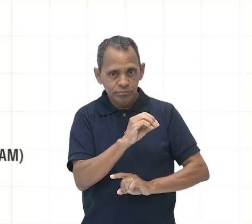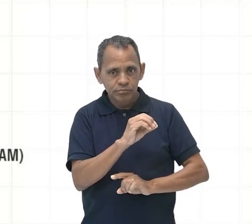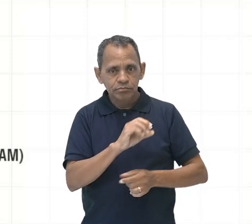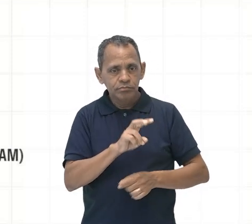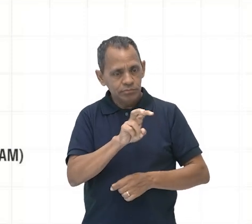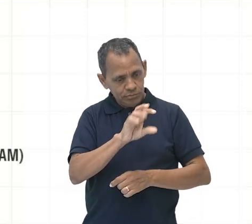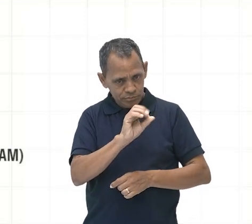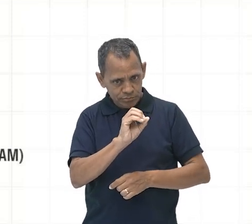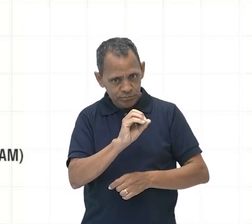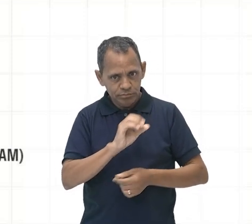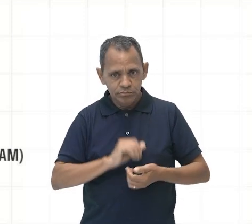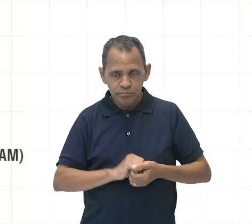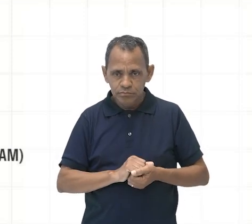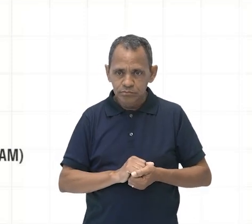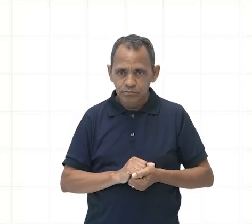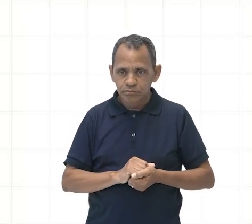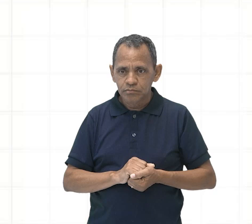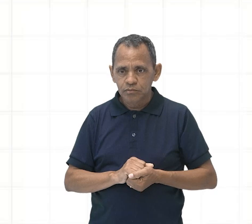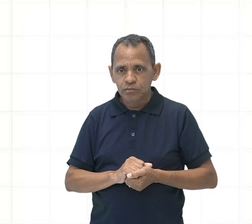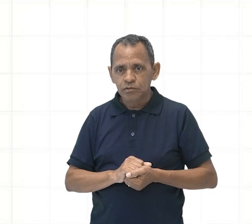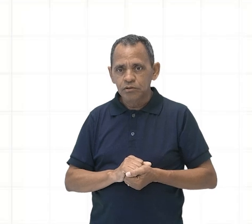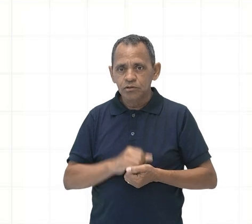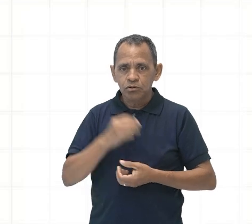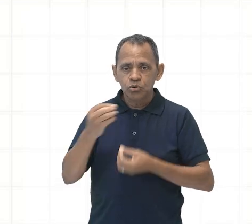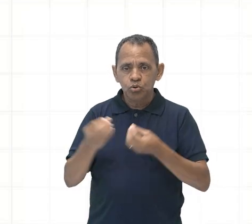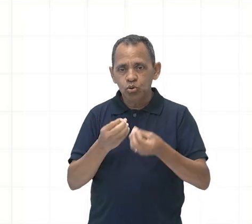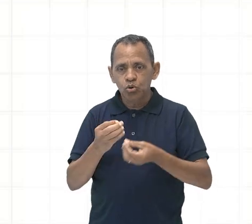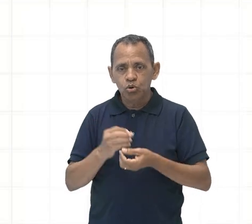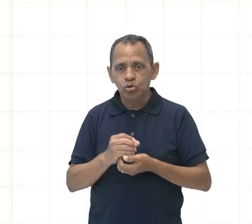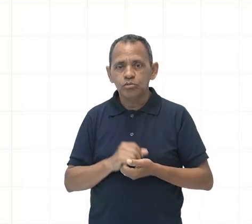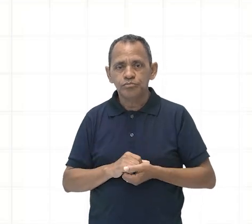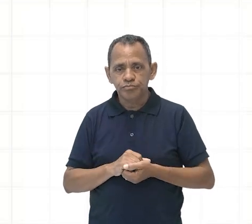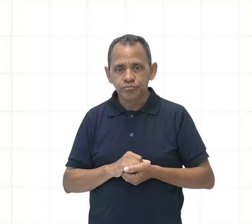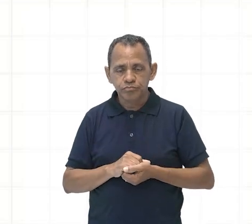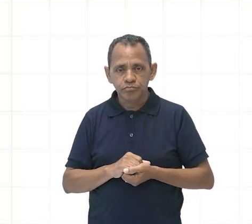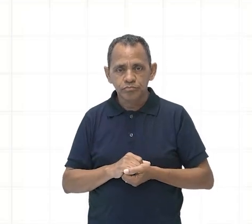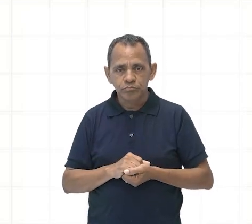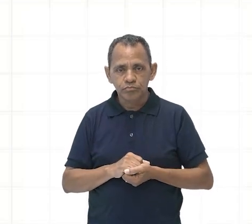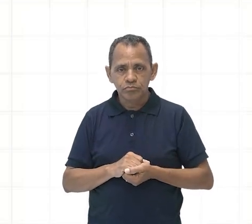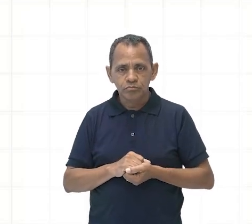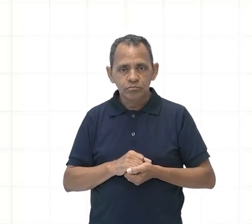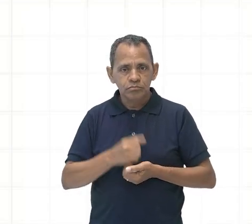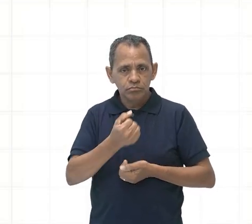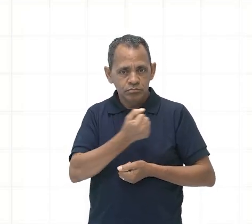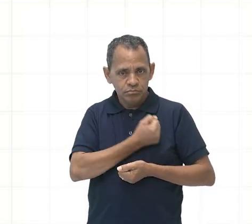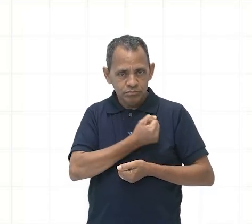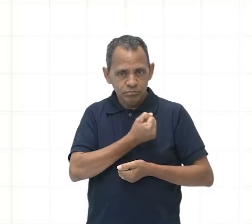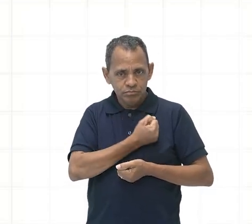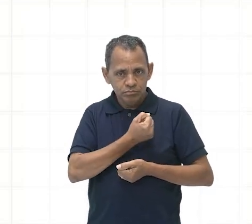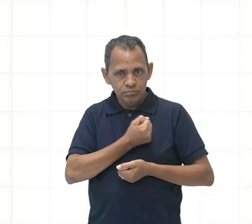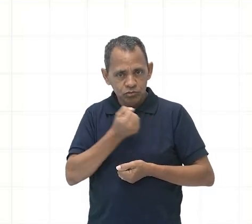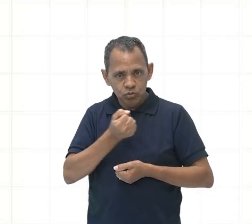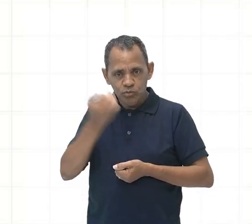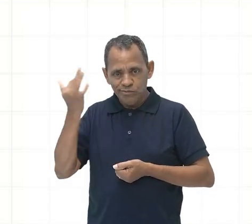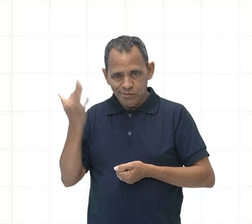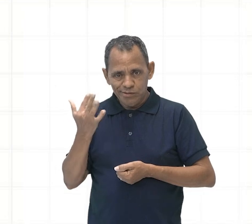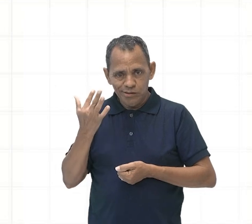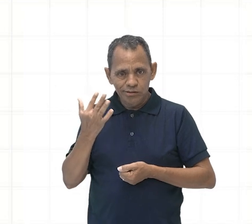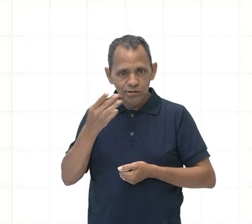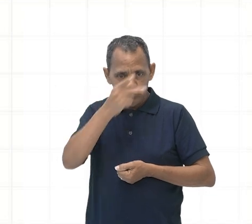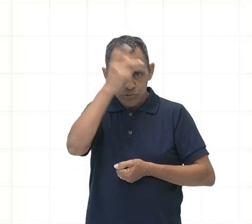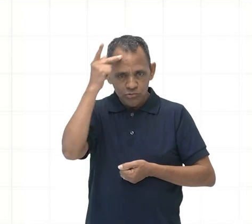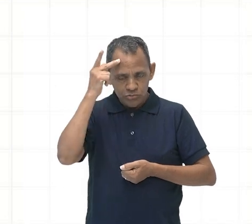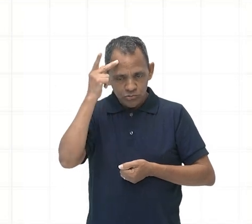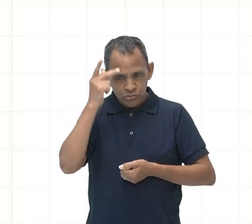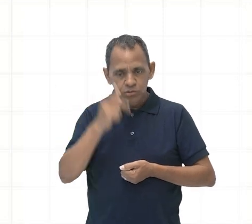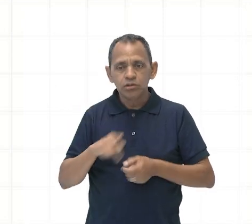Então, vamos trabalhar essas duas grandezas, que são o número de marinheiros e a quantidade